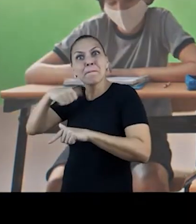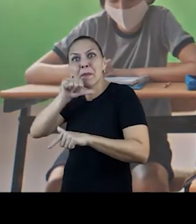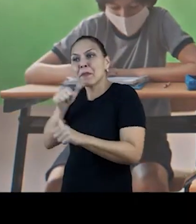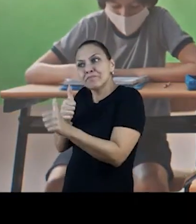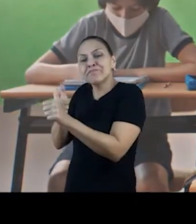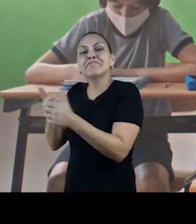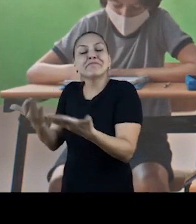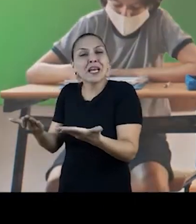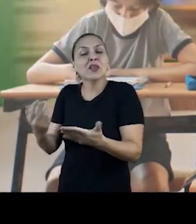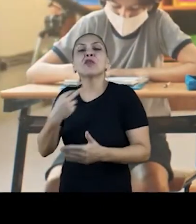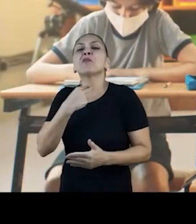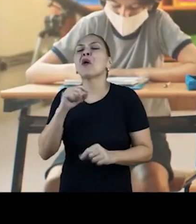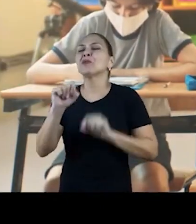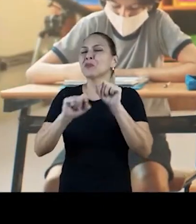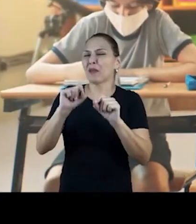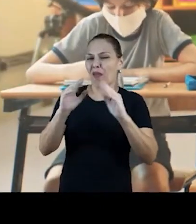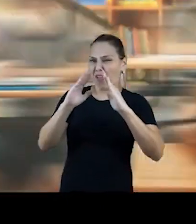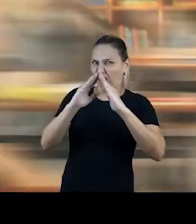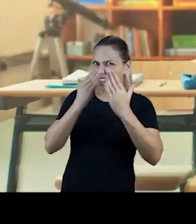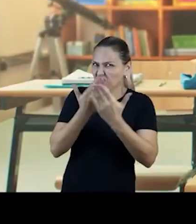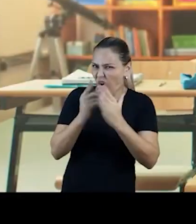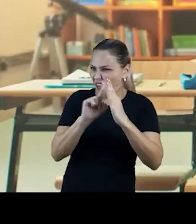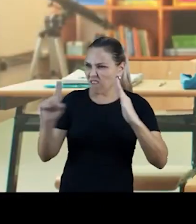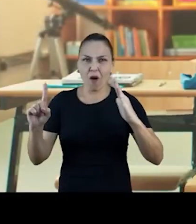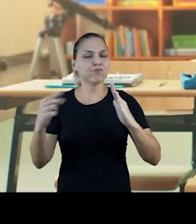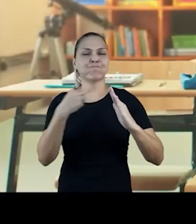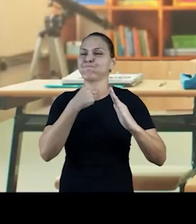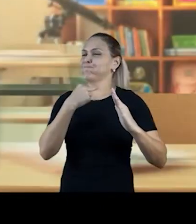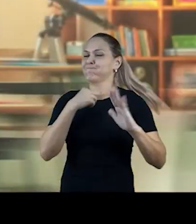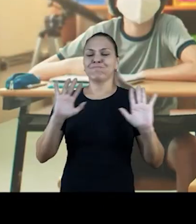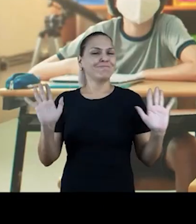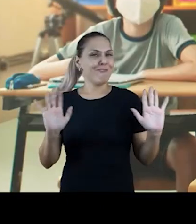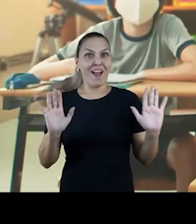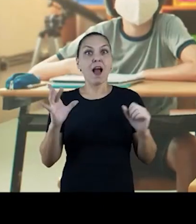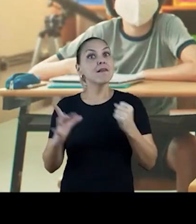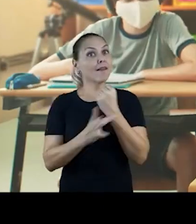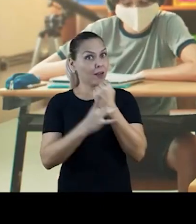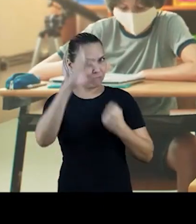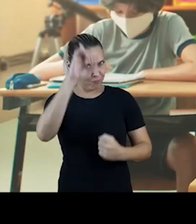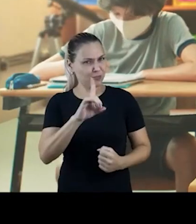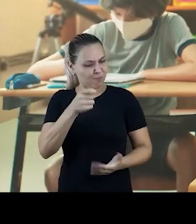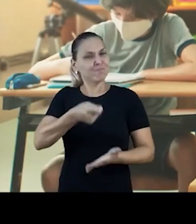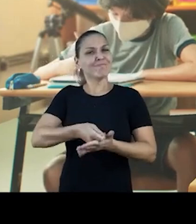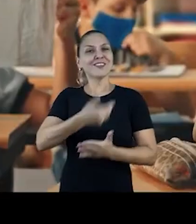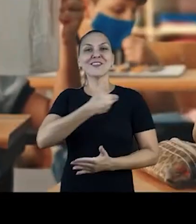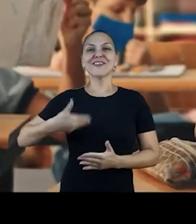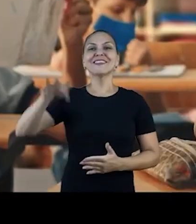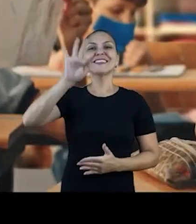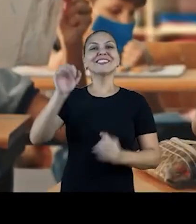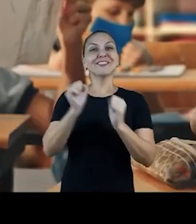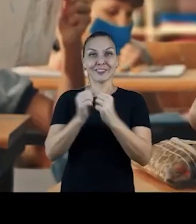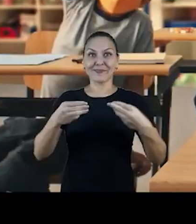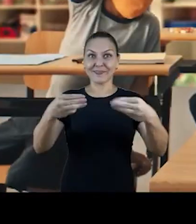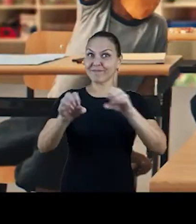mãe. O que não pode é ficar fora da escola. E para garantir esse direito, o Governo Federal,